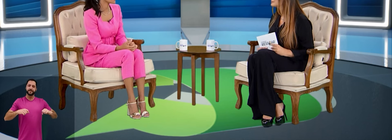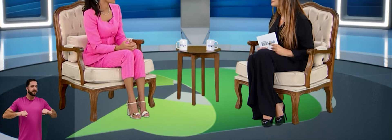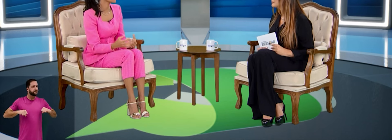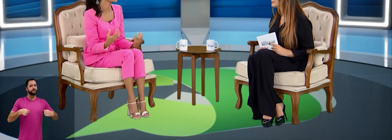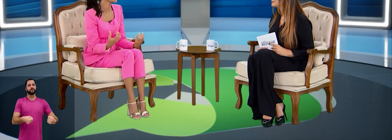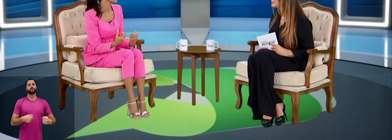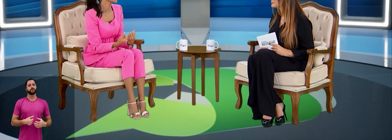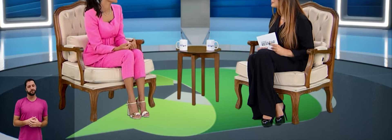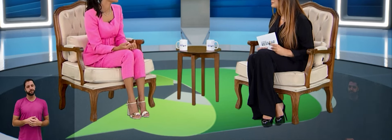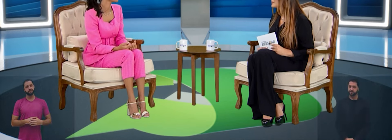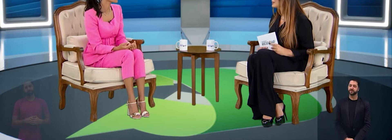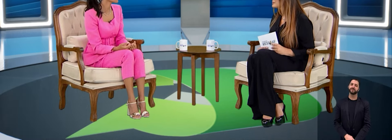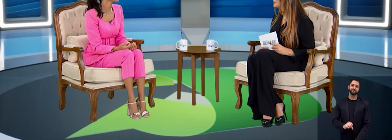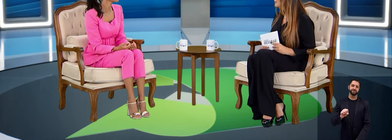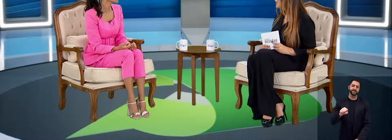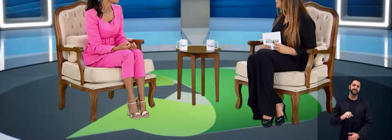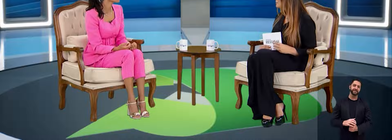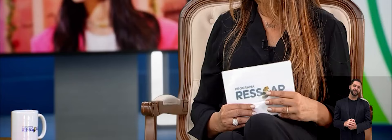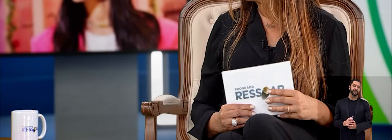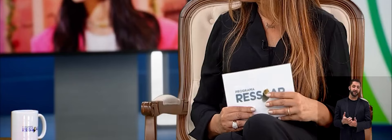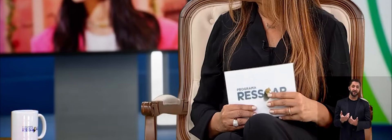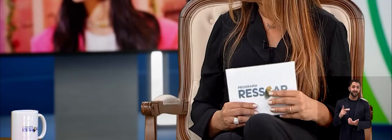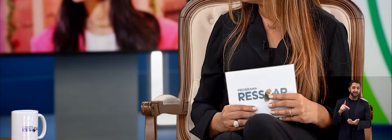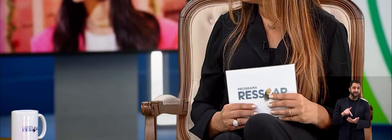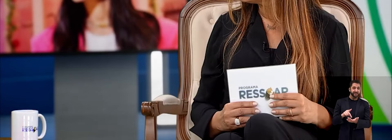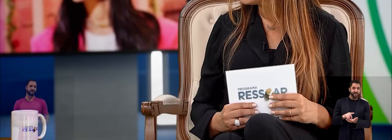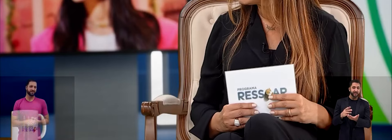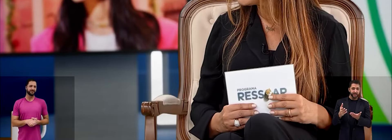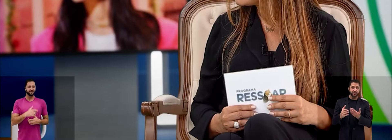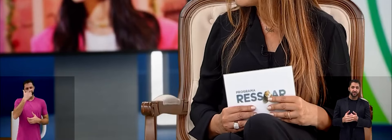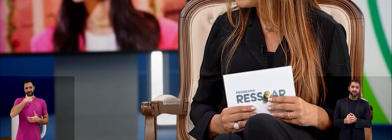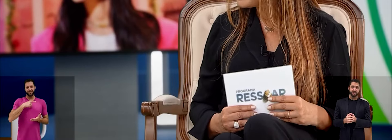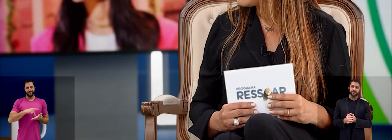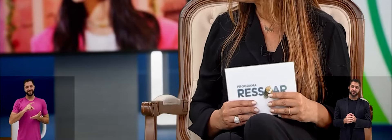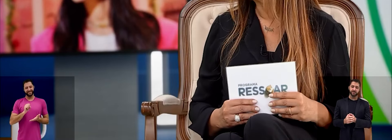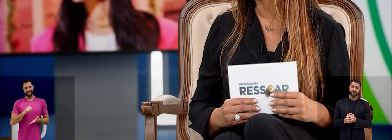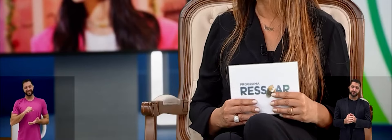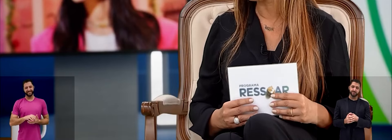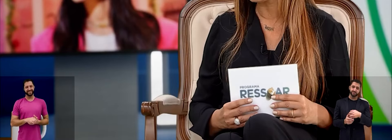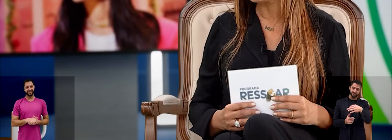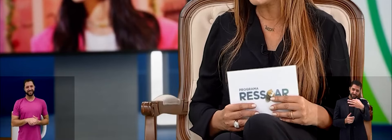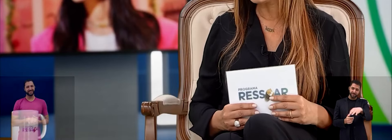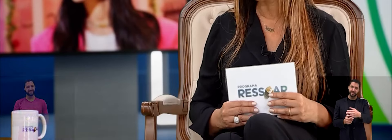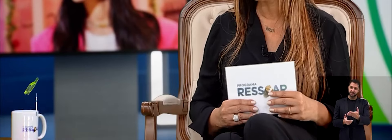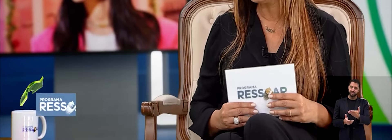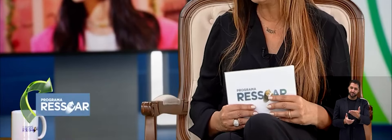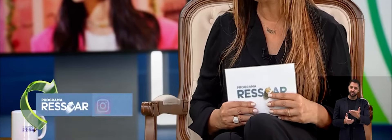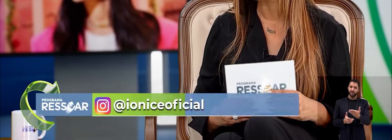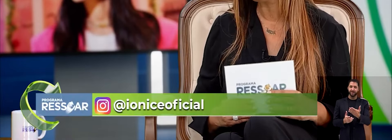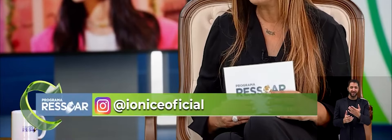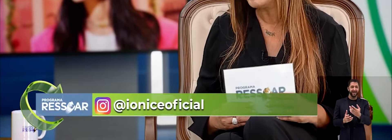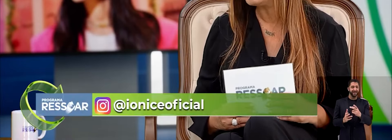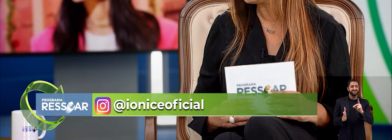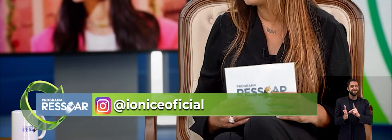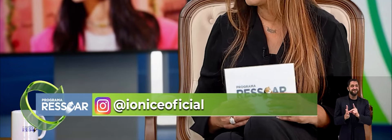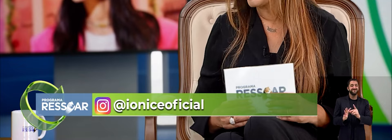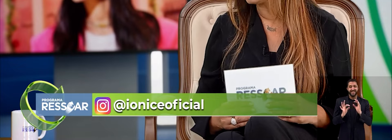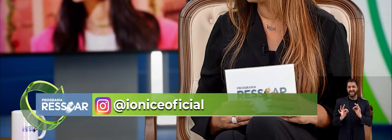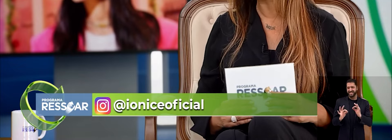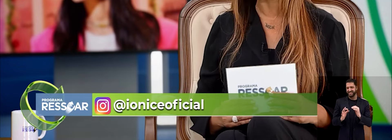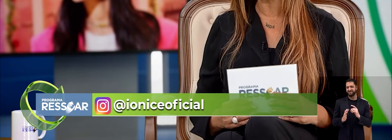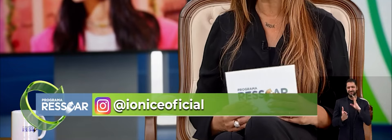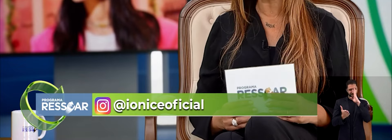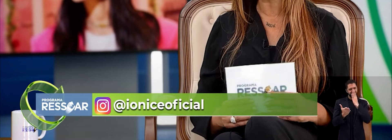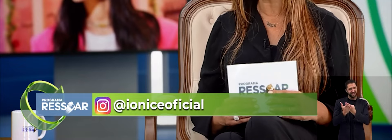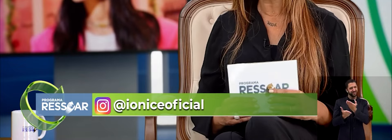elas têm que sair desse lugar. Sim, e é de verdade sim, né, Nath? É de verdade. É de verdade, sim. Acreditem, é muito de